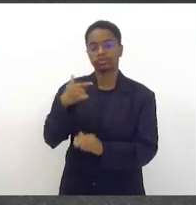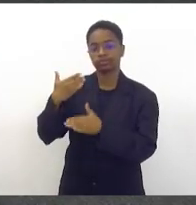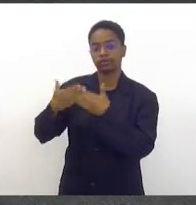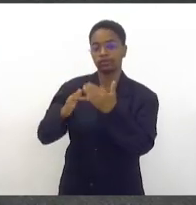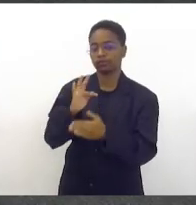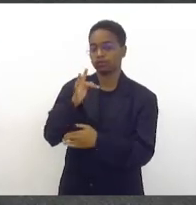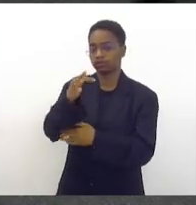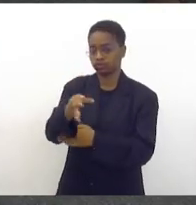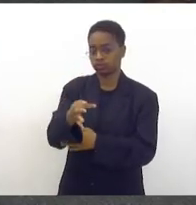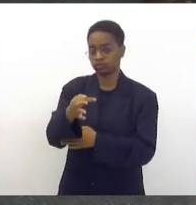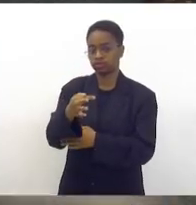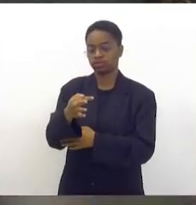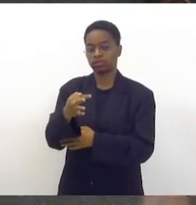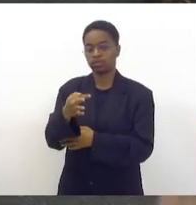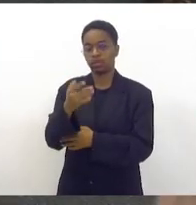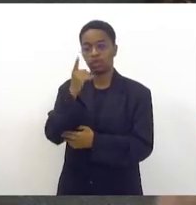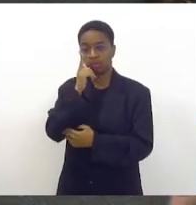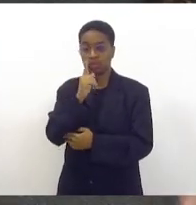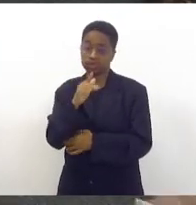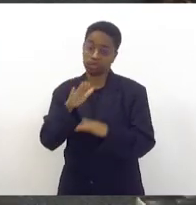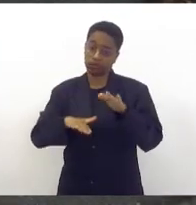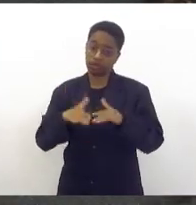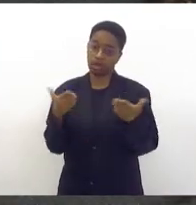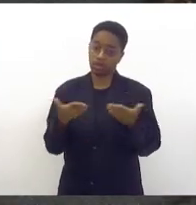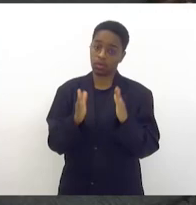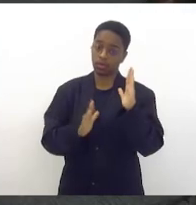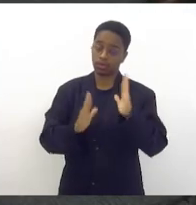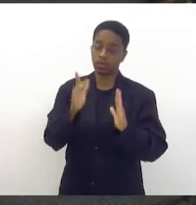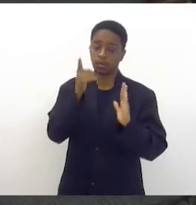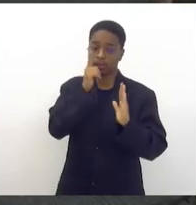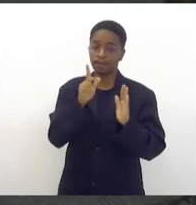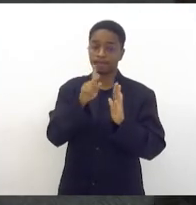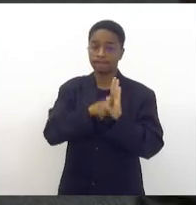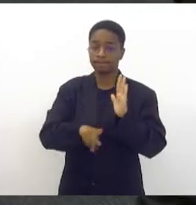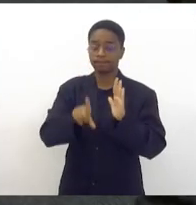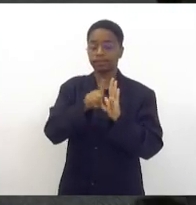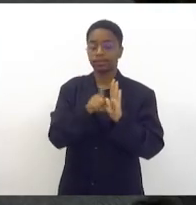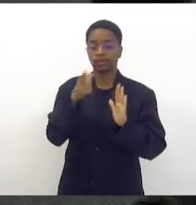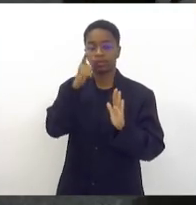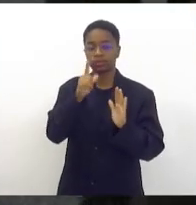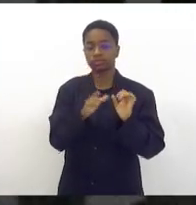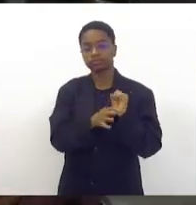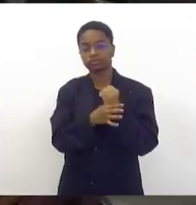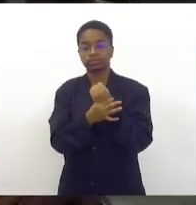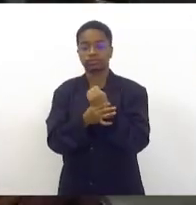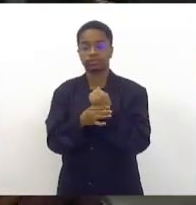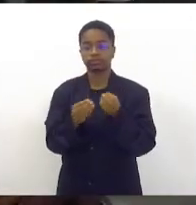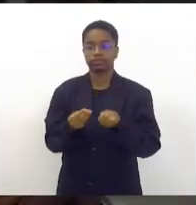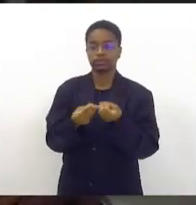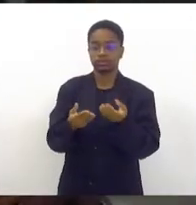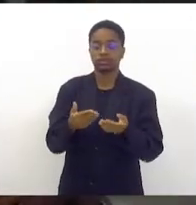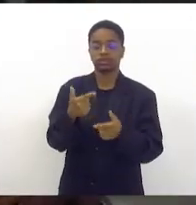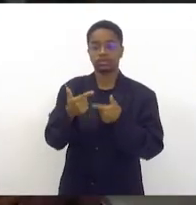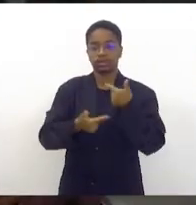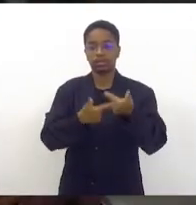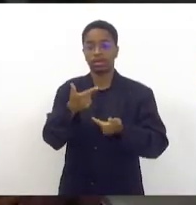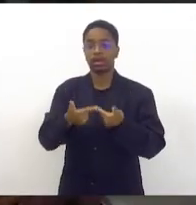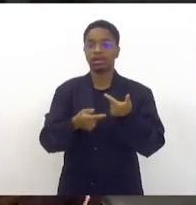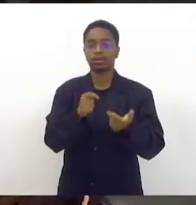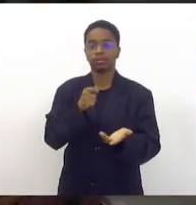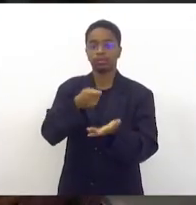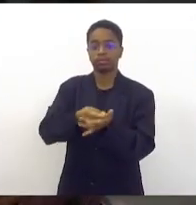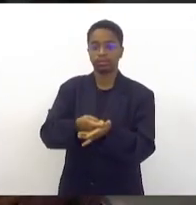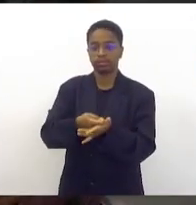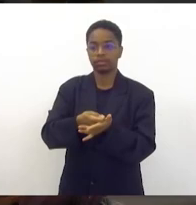futuro próximo, nessa legislatura, por que não, projetos de leis que garantam a regulamentação desse trabalho desenvolvido no âmbito doméstico